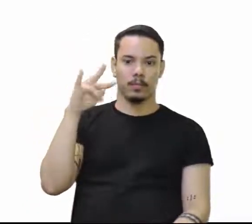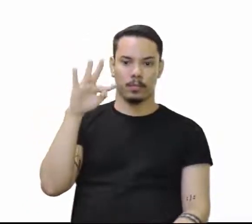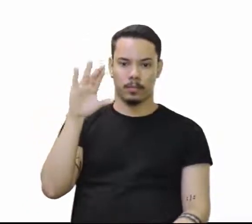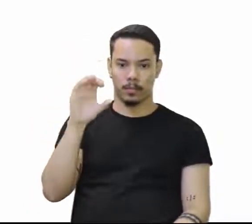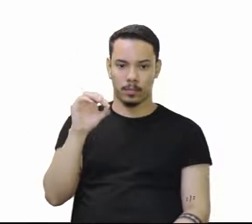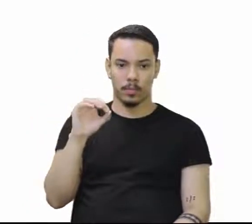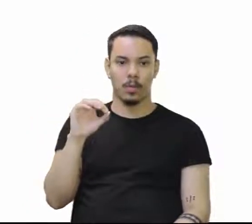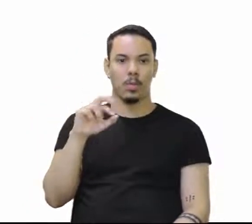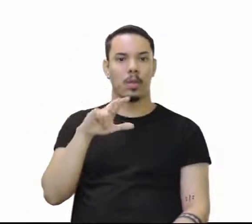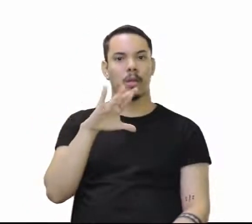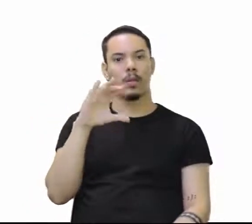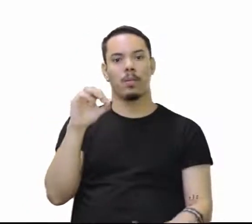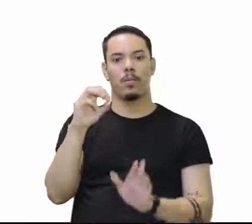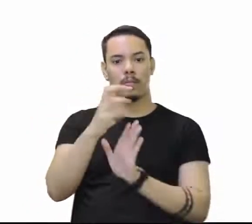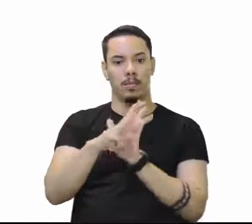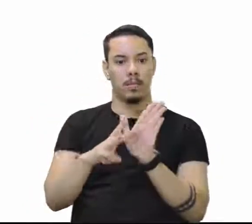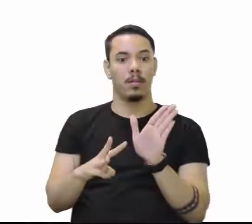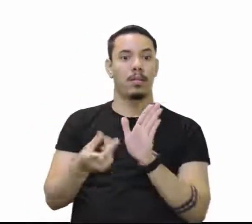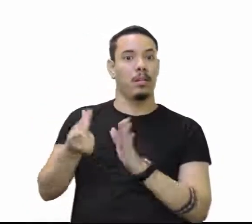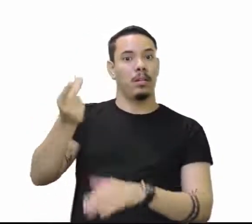ficava no Mato Grosso.